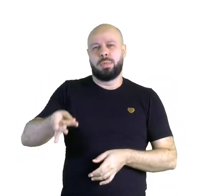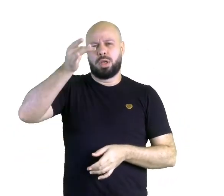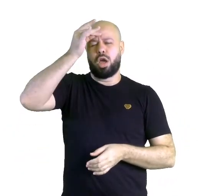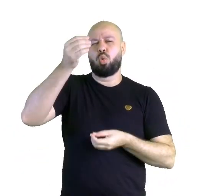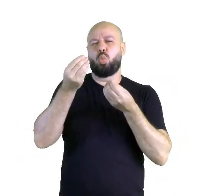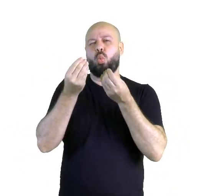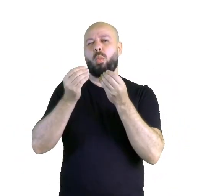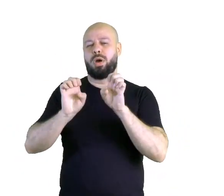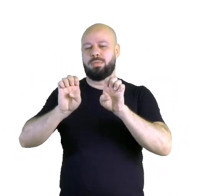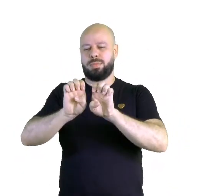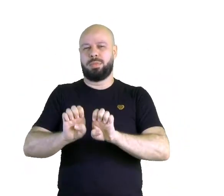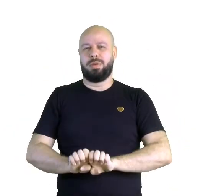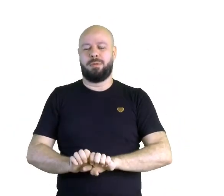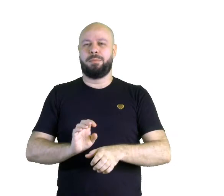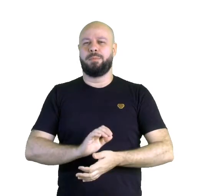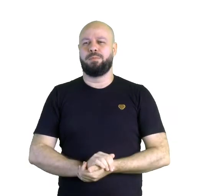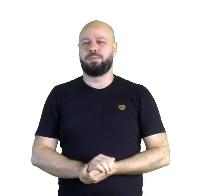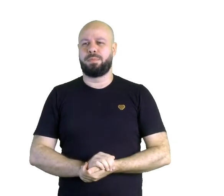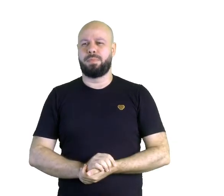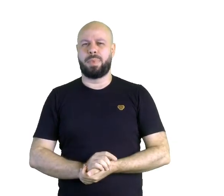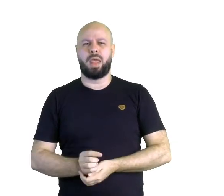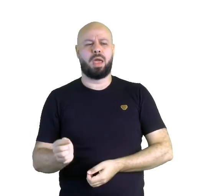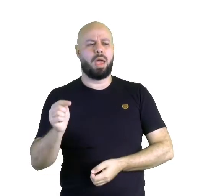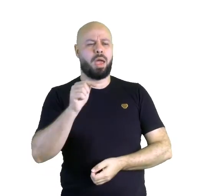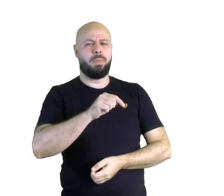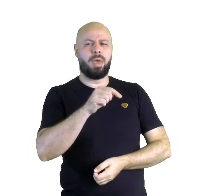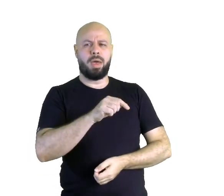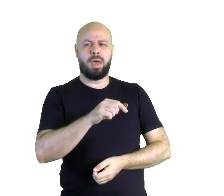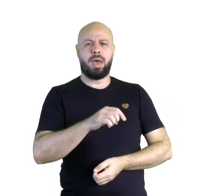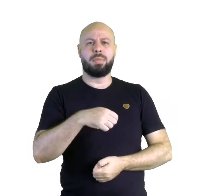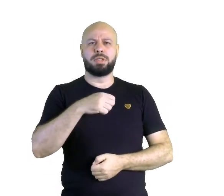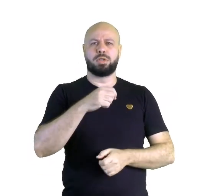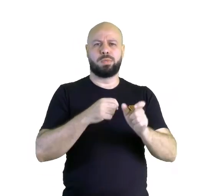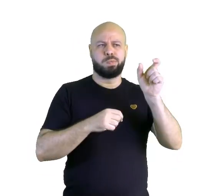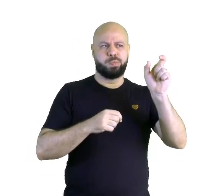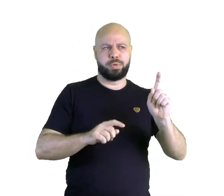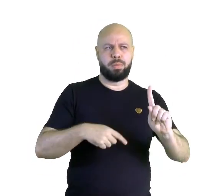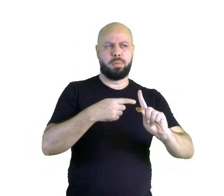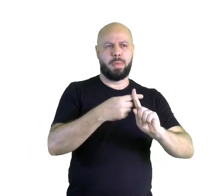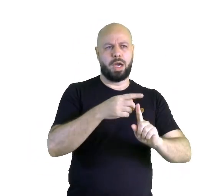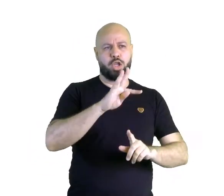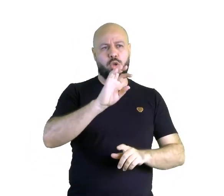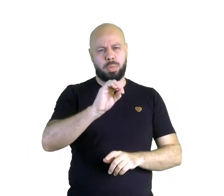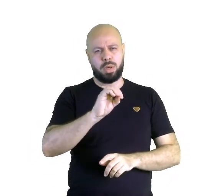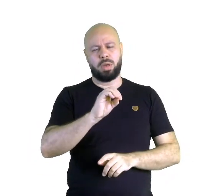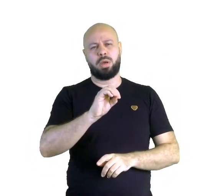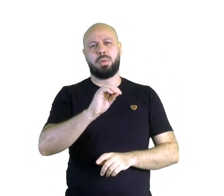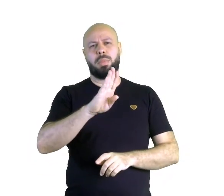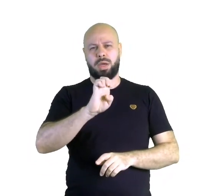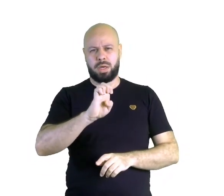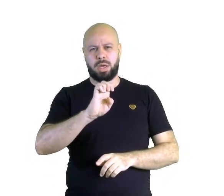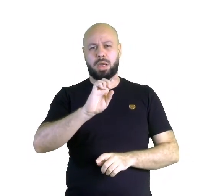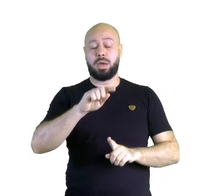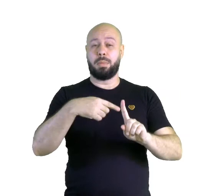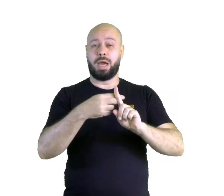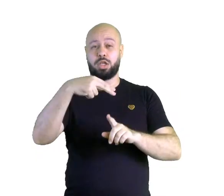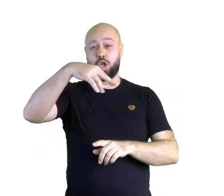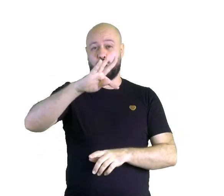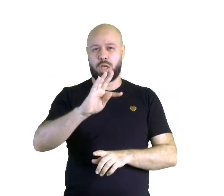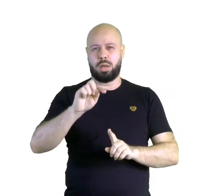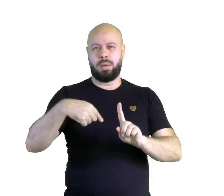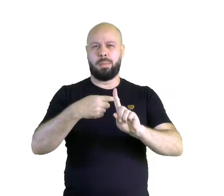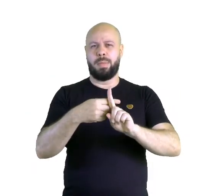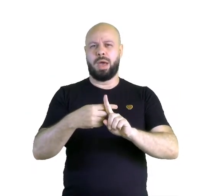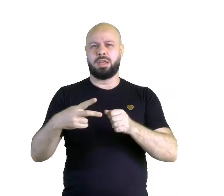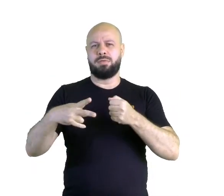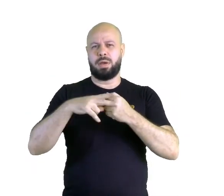forma. Então, no present continuous eu necessito do quê? Sujeito mais o verbo to be mais o not acompanhado do verbo